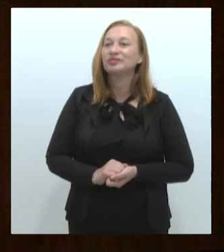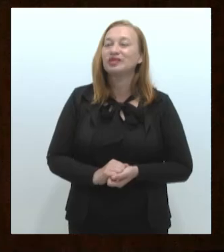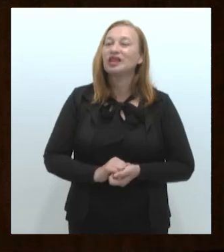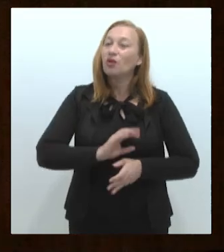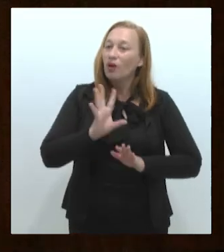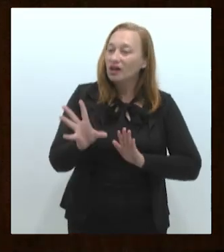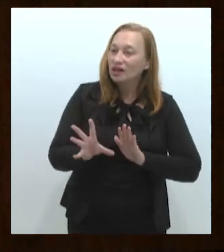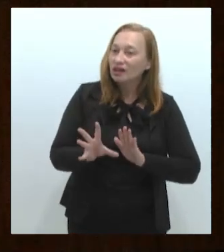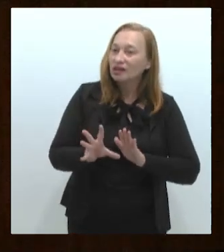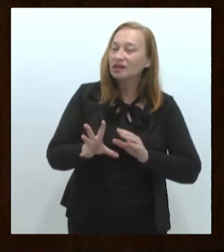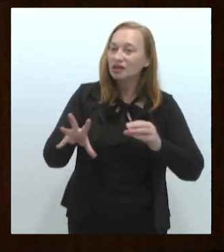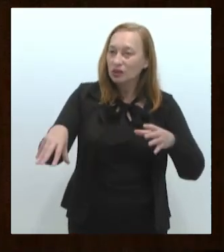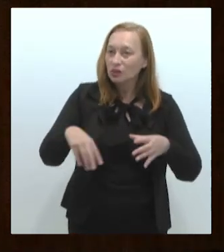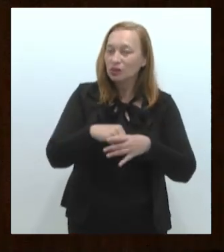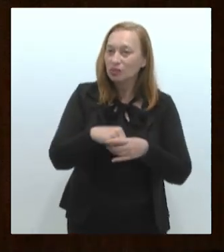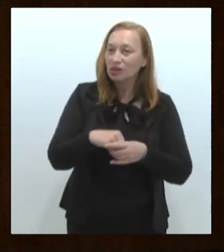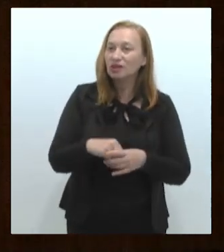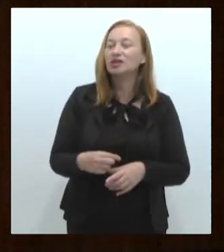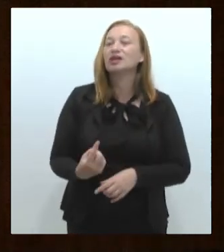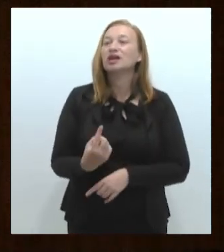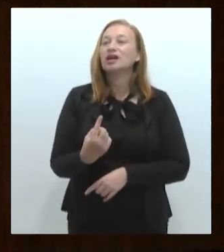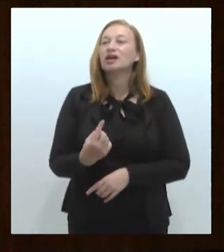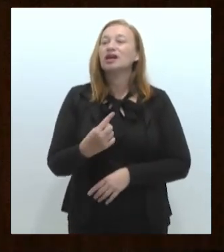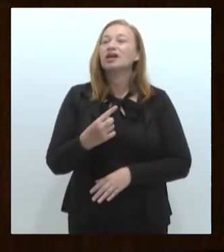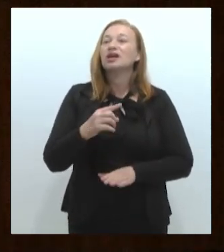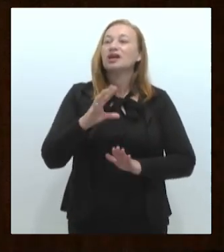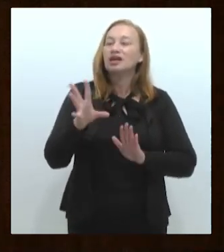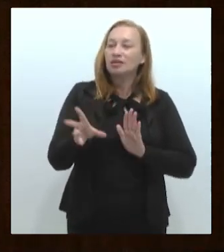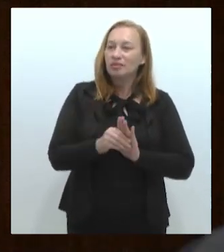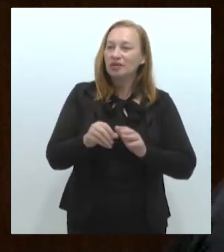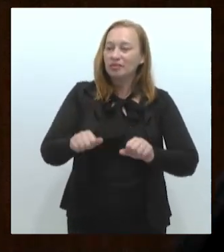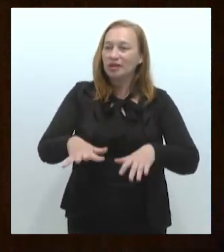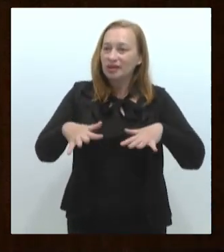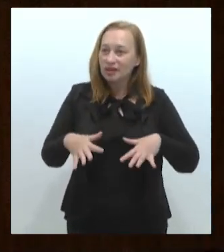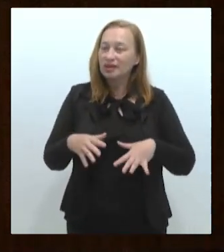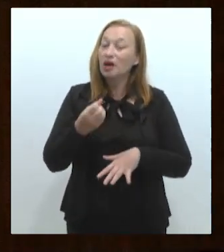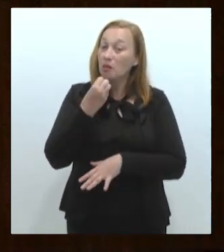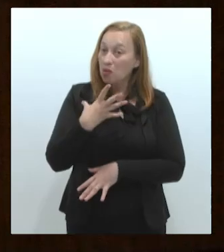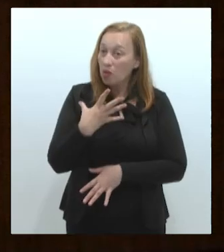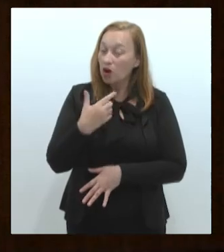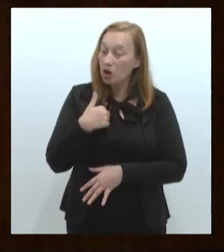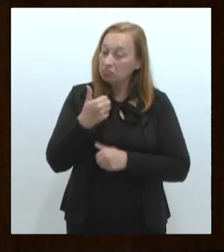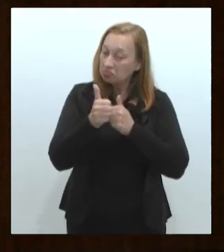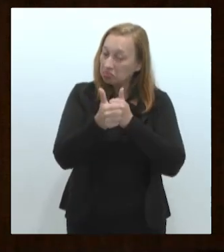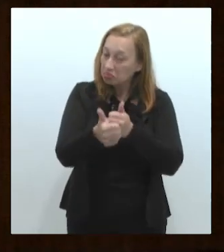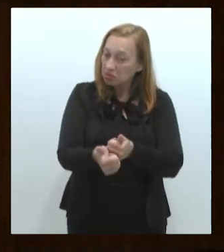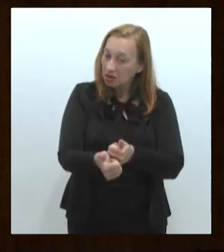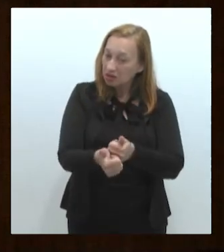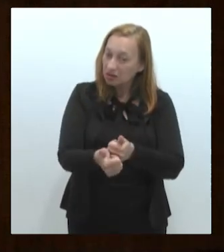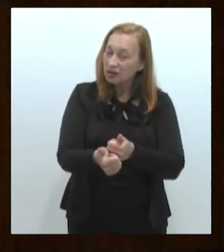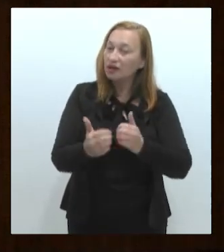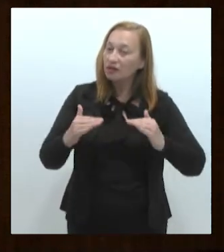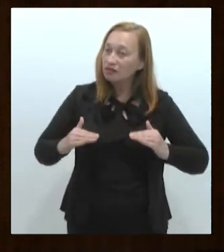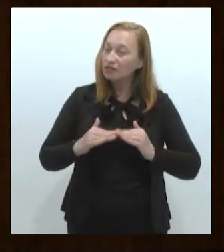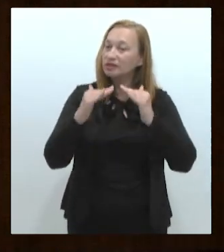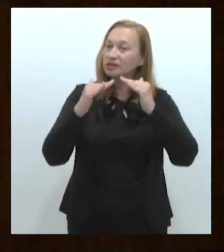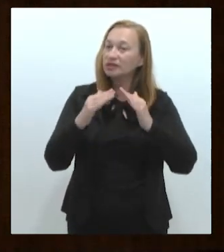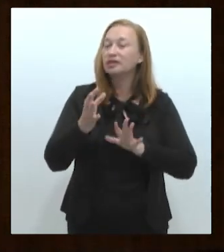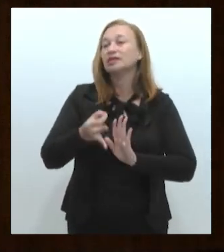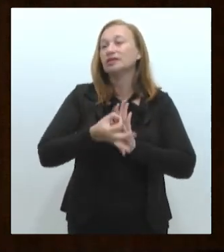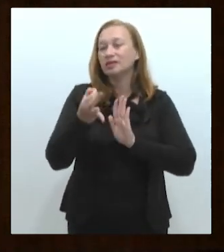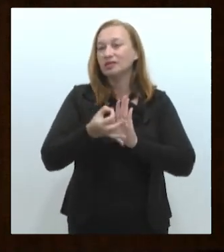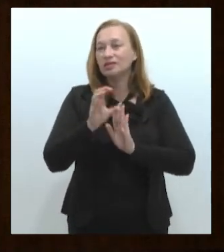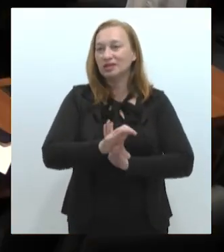das emendas de plenário, que ambas eram boas, eu estou acompanhando, sendo favorável, acompanhando o parecer